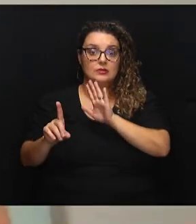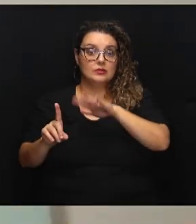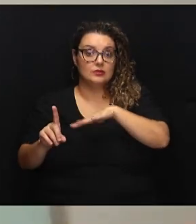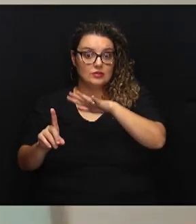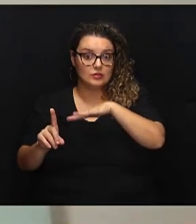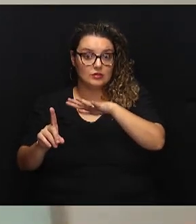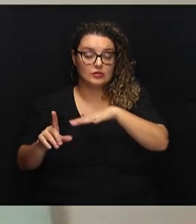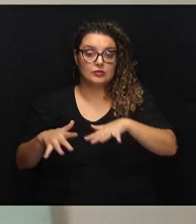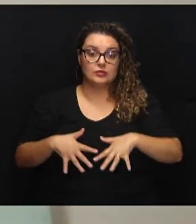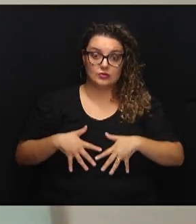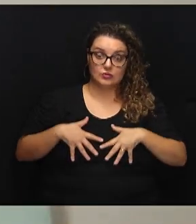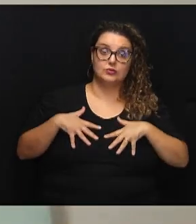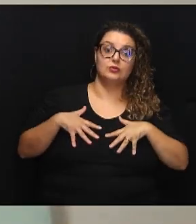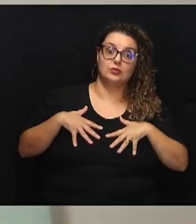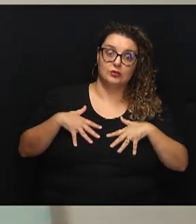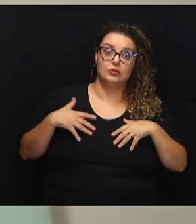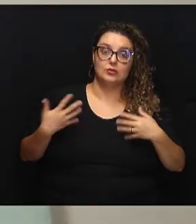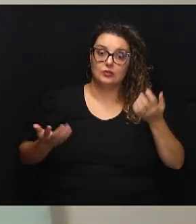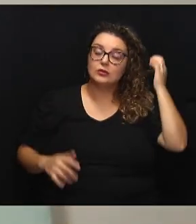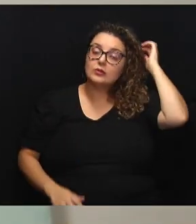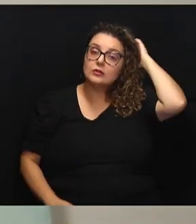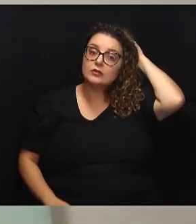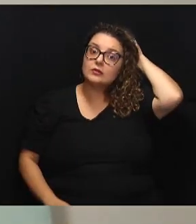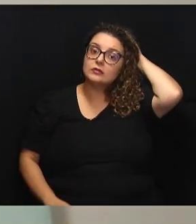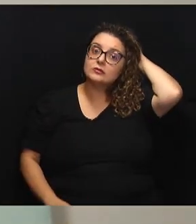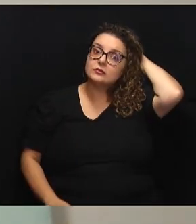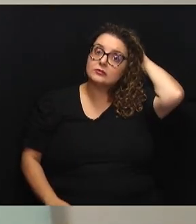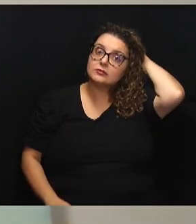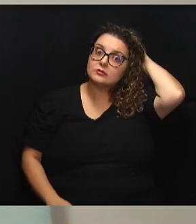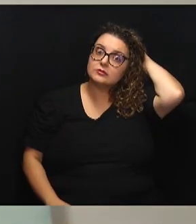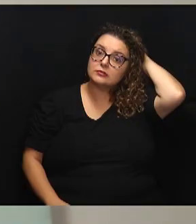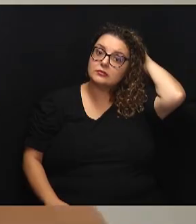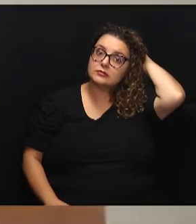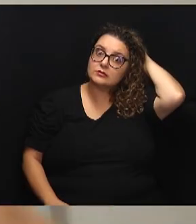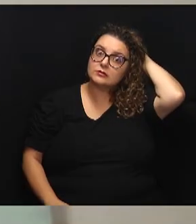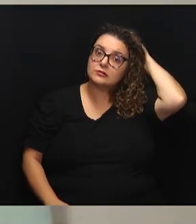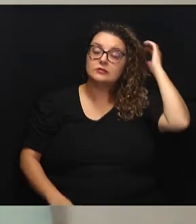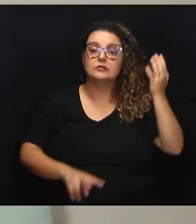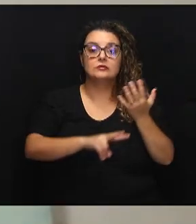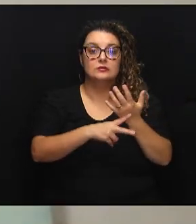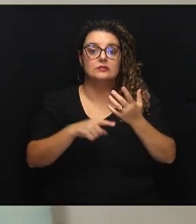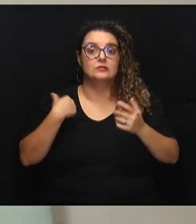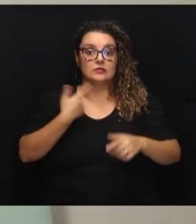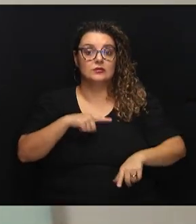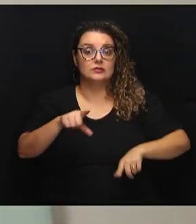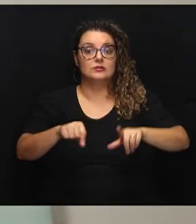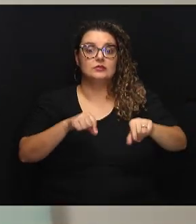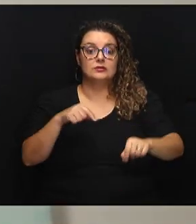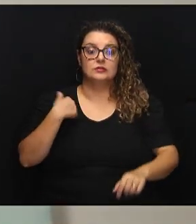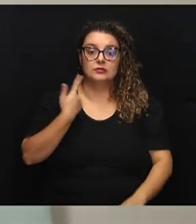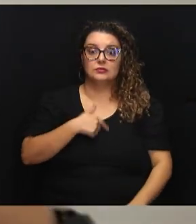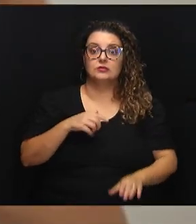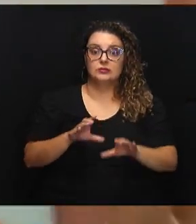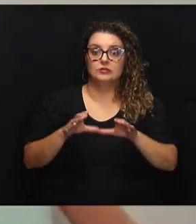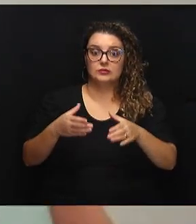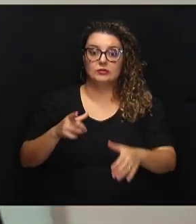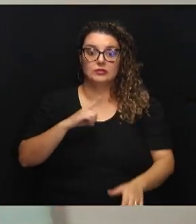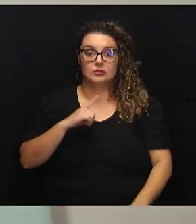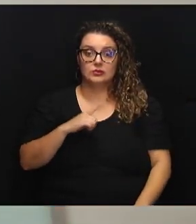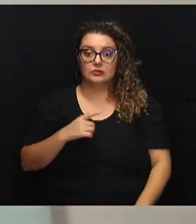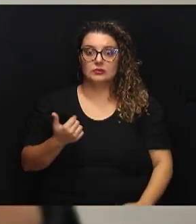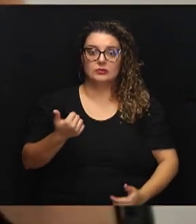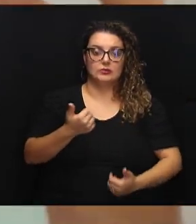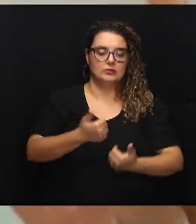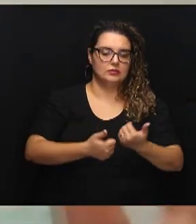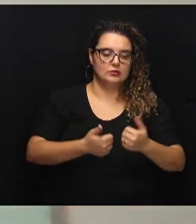de orgulho, né, e isso influencia muito nas nossas escolhas. Então, se no nosso time tem um jogador